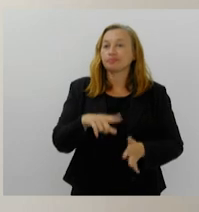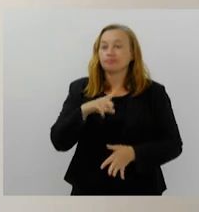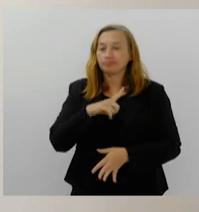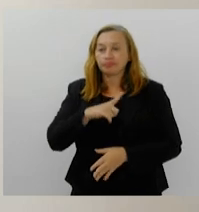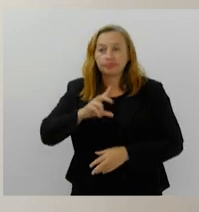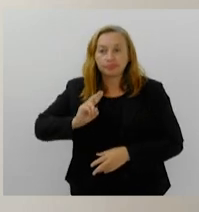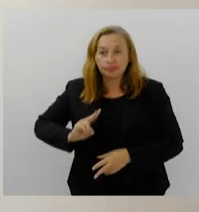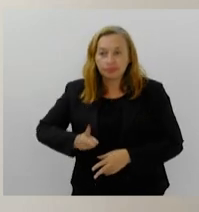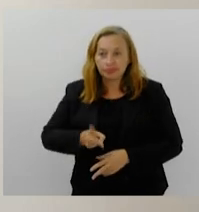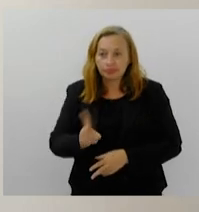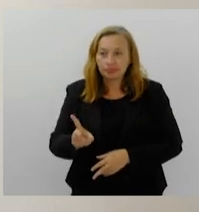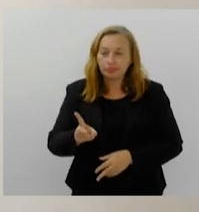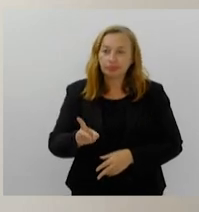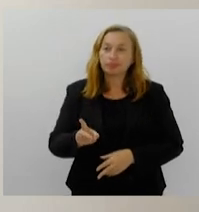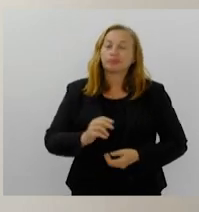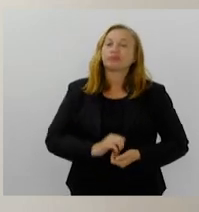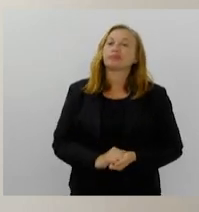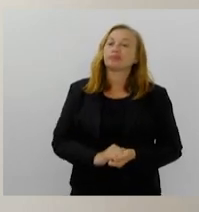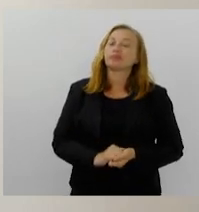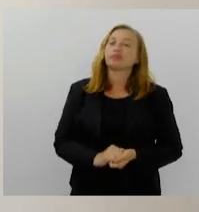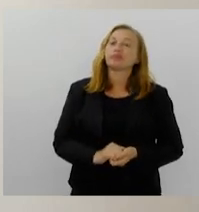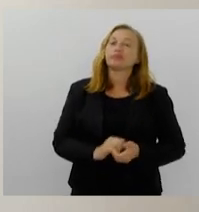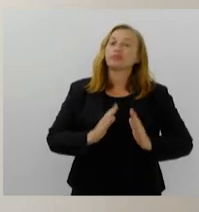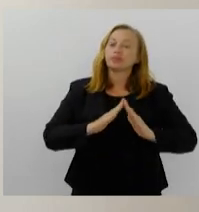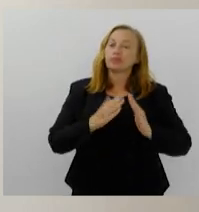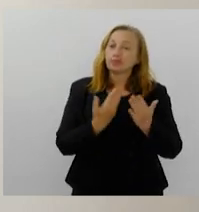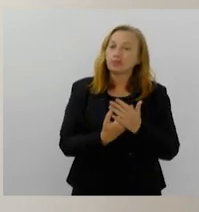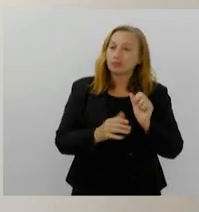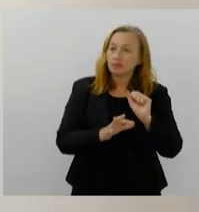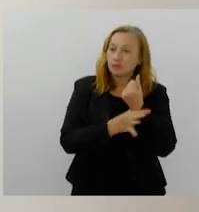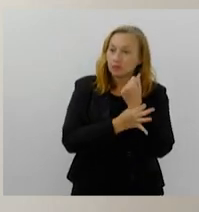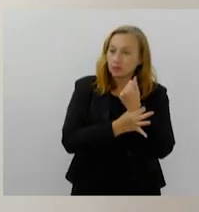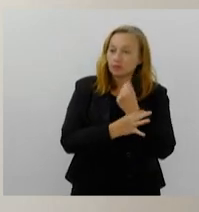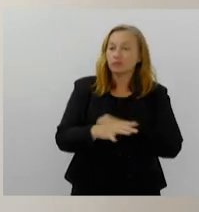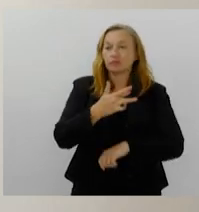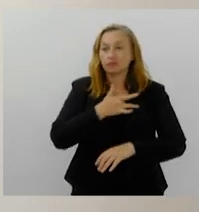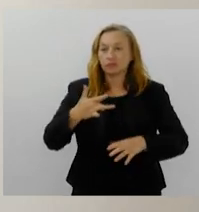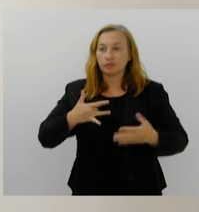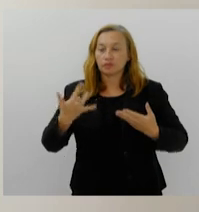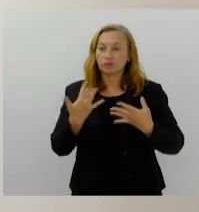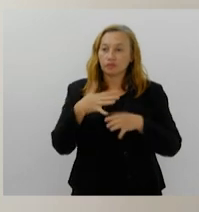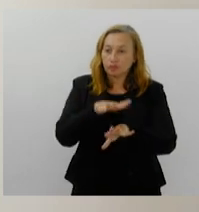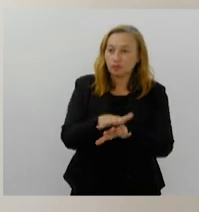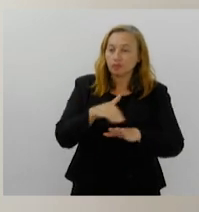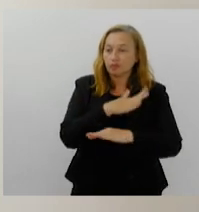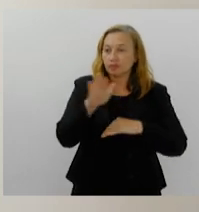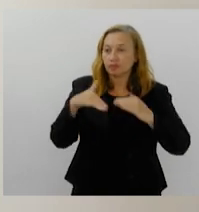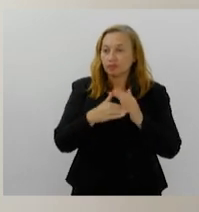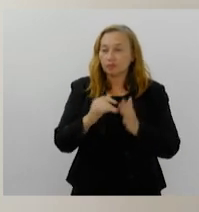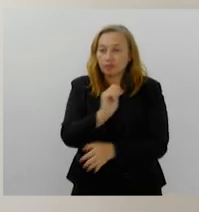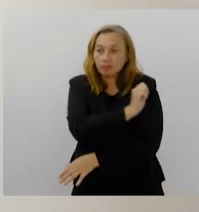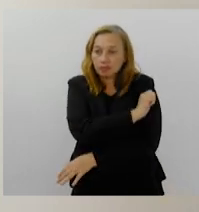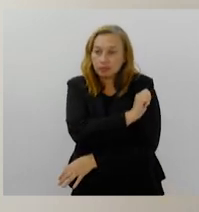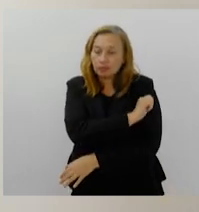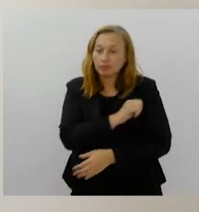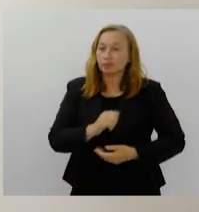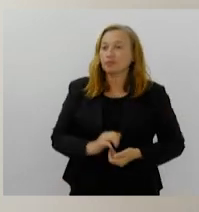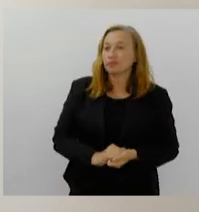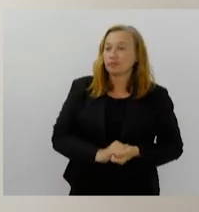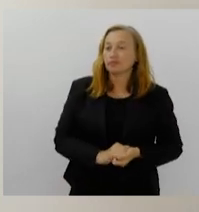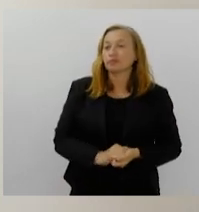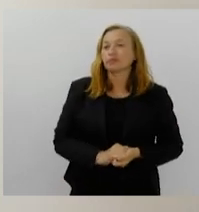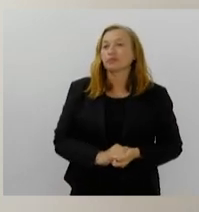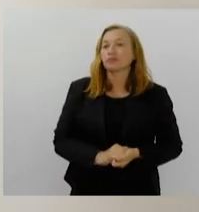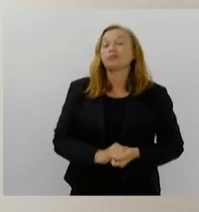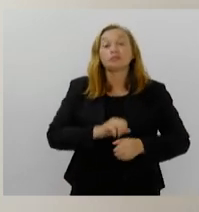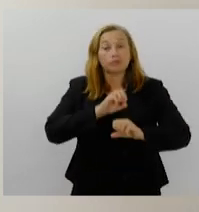contínuo com a promoção de um ambiente escolar seguro, saudável e inclusivo, para todos os estudantes, inclusive como meio